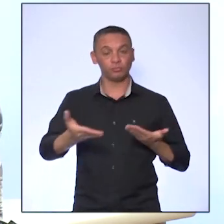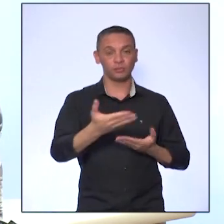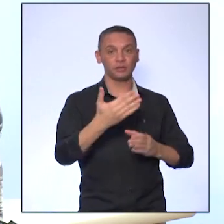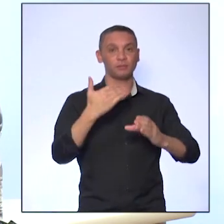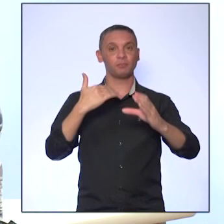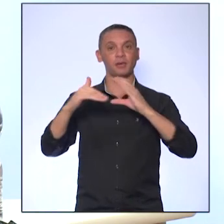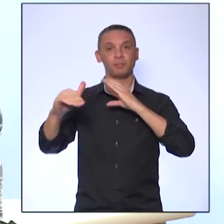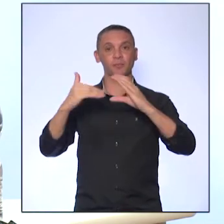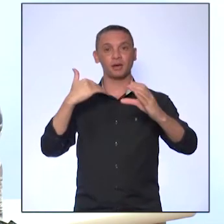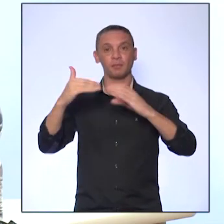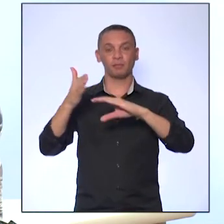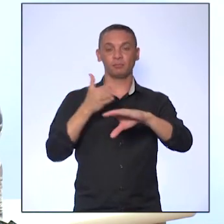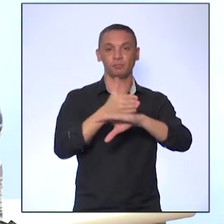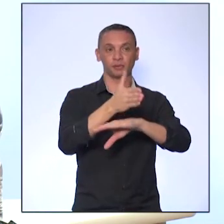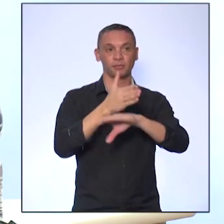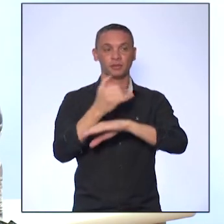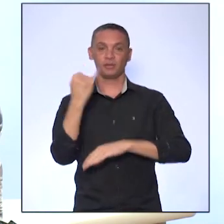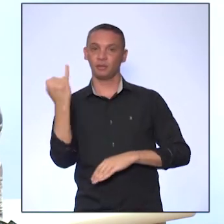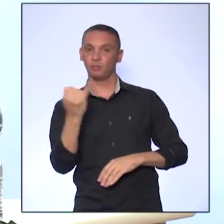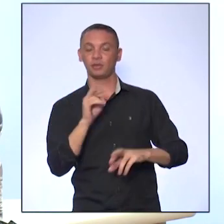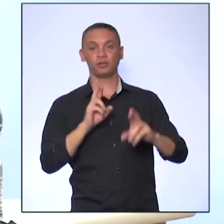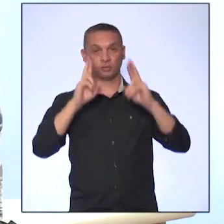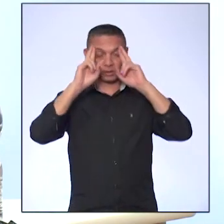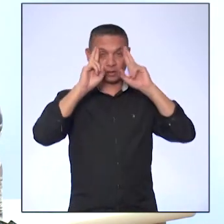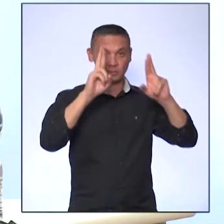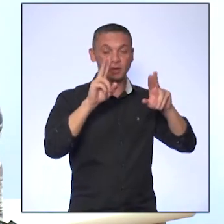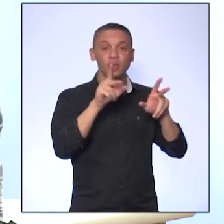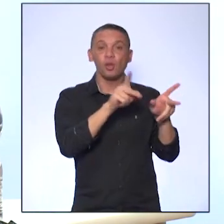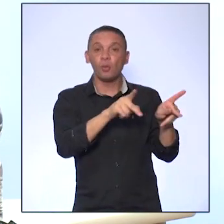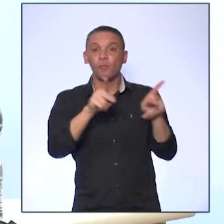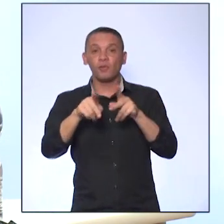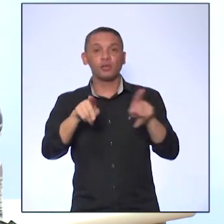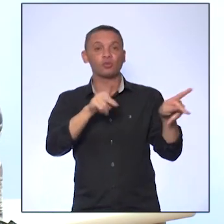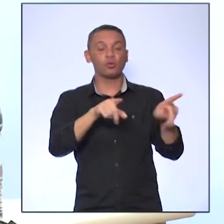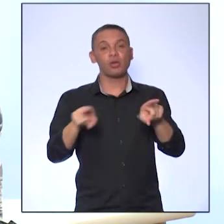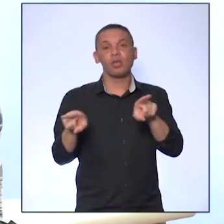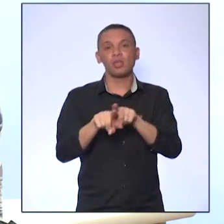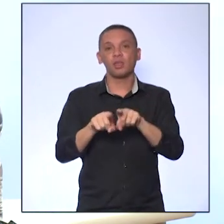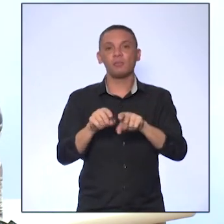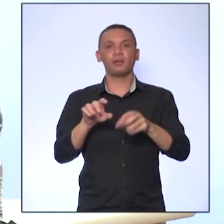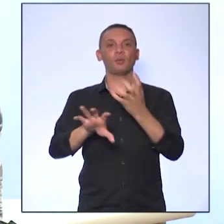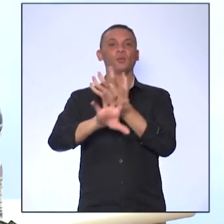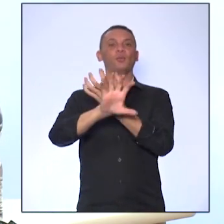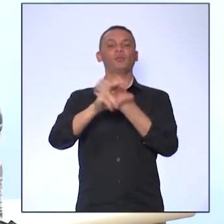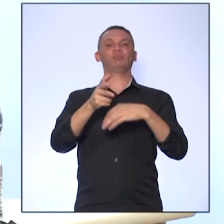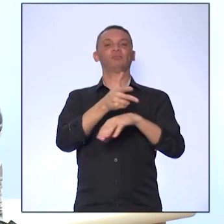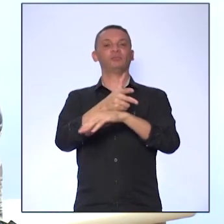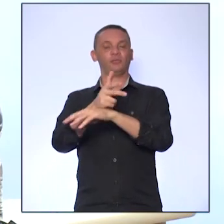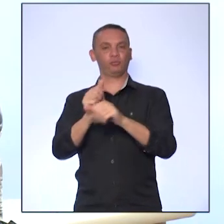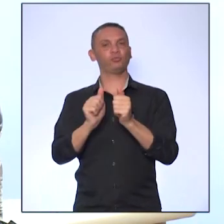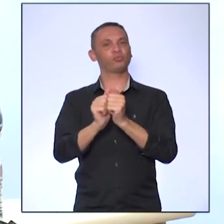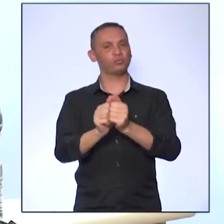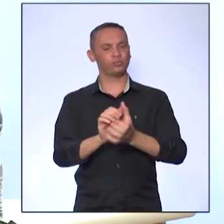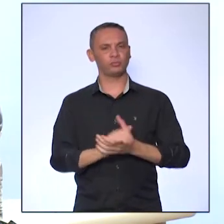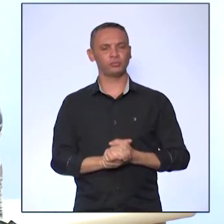colegas de bate-papos, seus professores que também estão assistindo a aula junto com vocês.